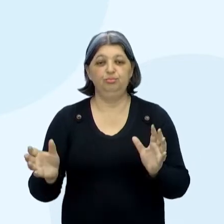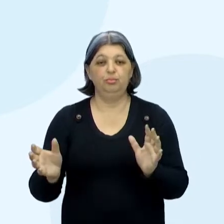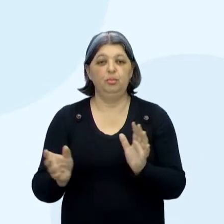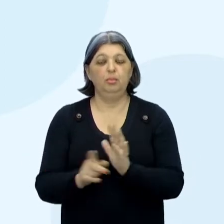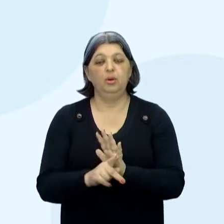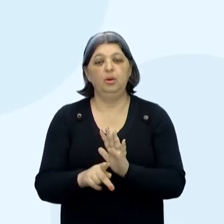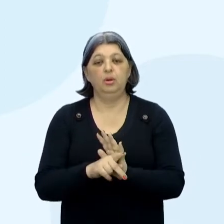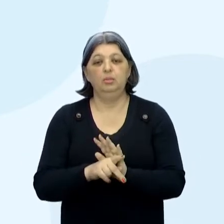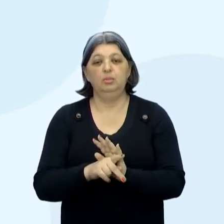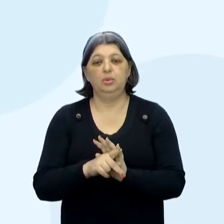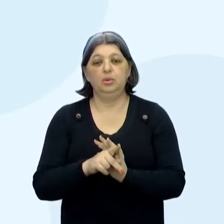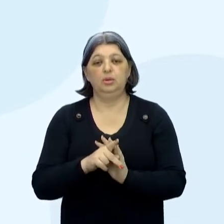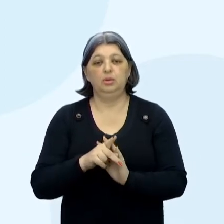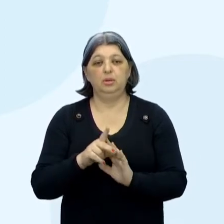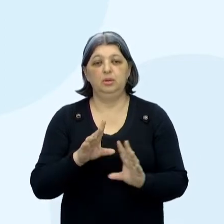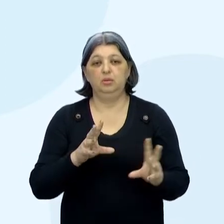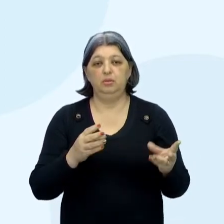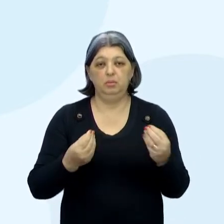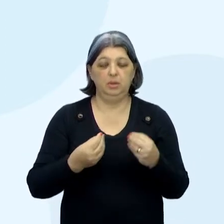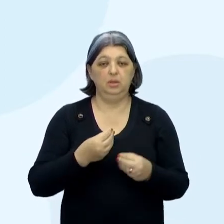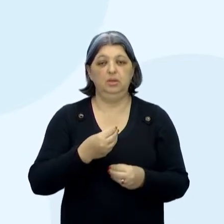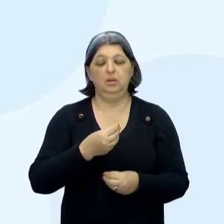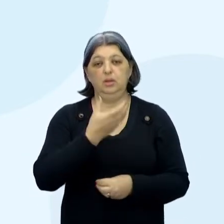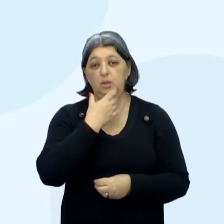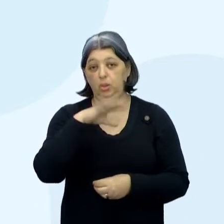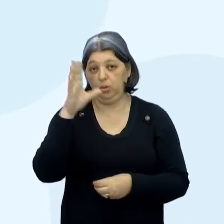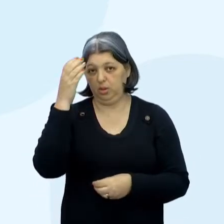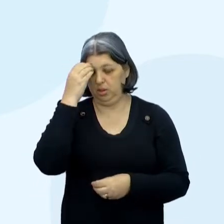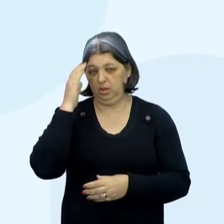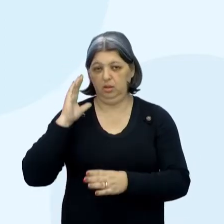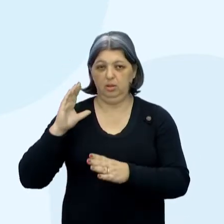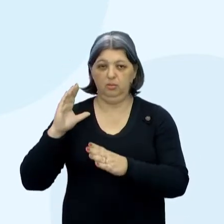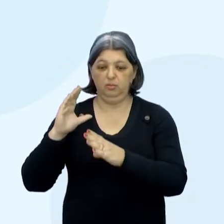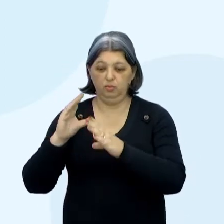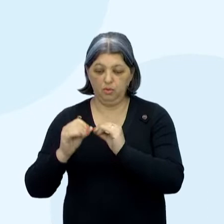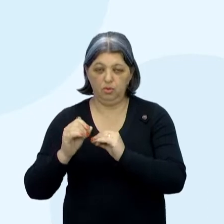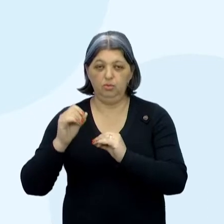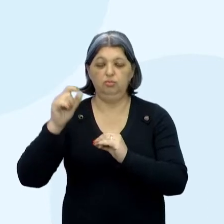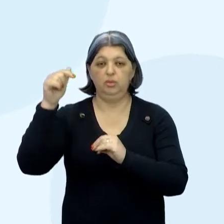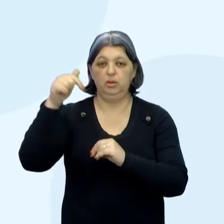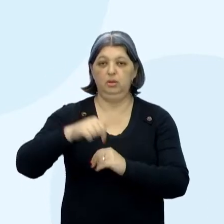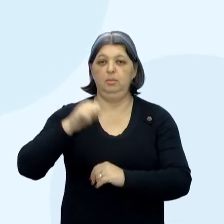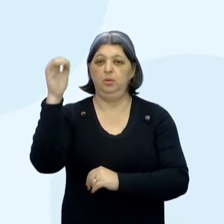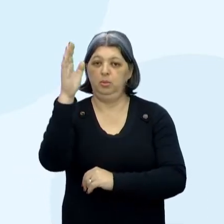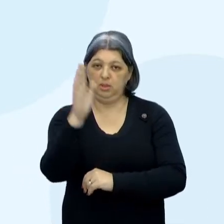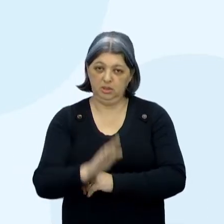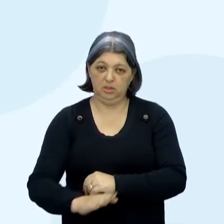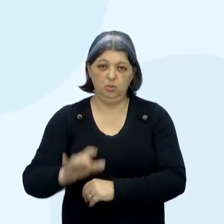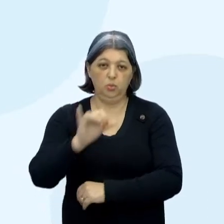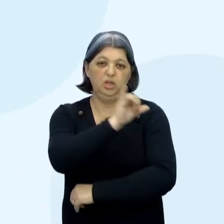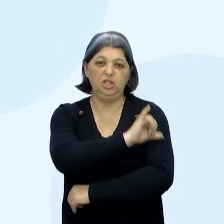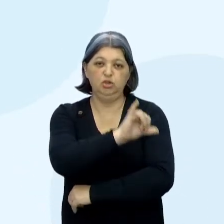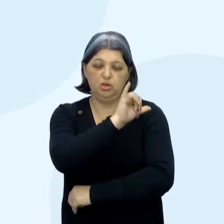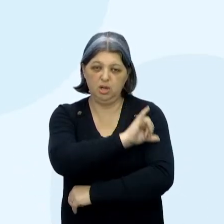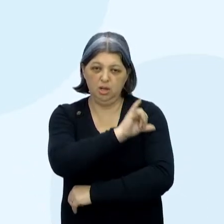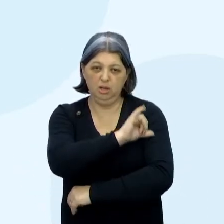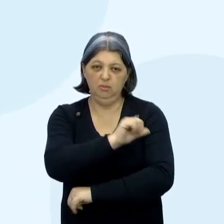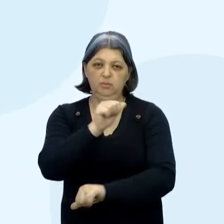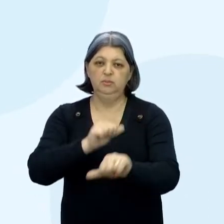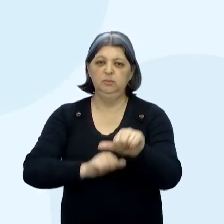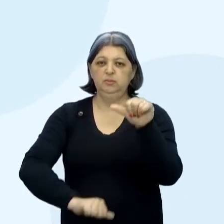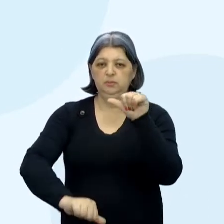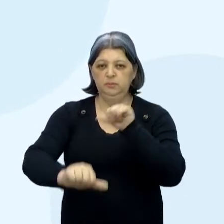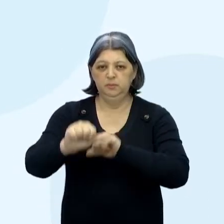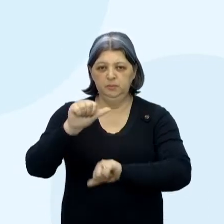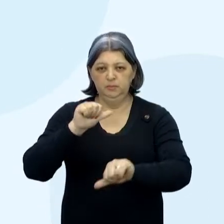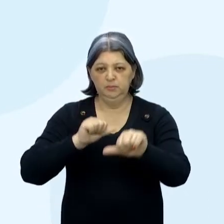fugindo da expansão napoleônica, vem para o Brasil e o Rio de Janeiro é transformado nada